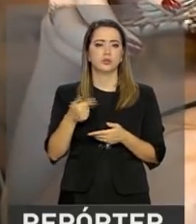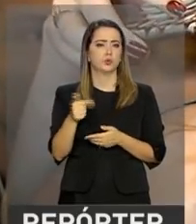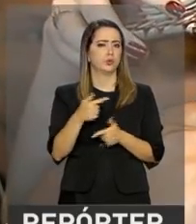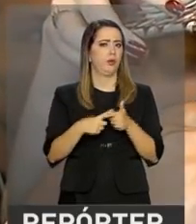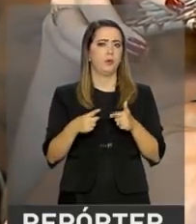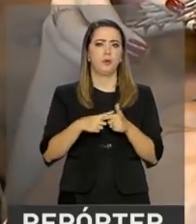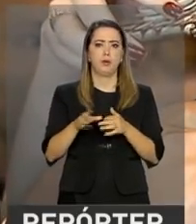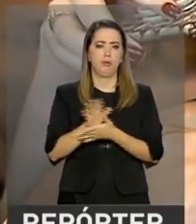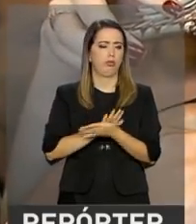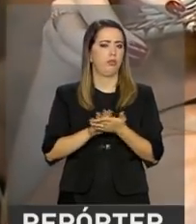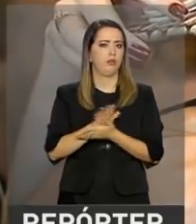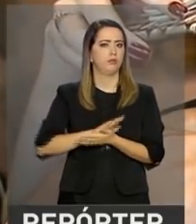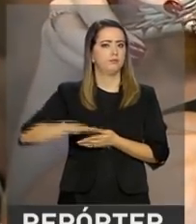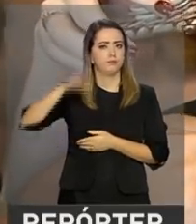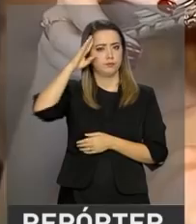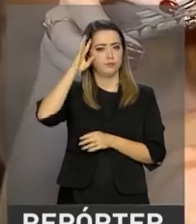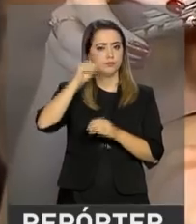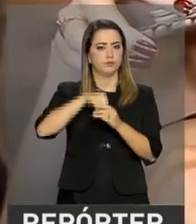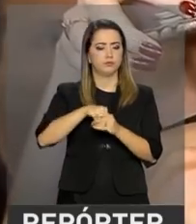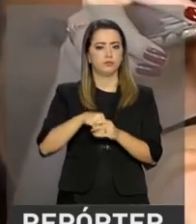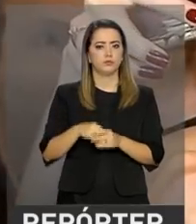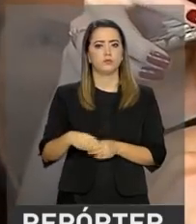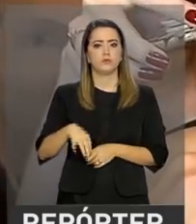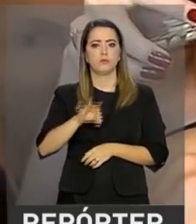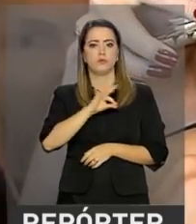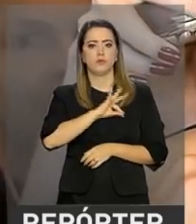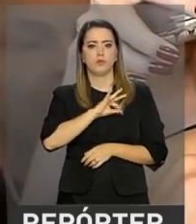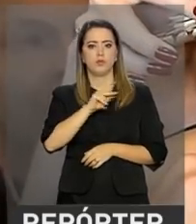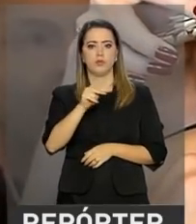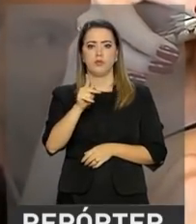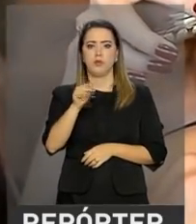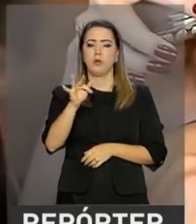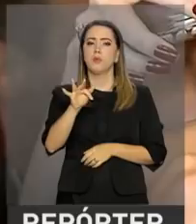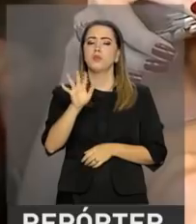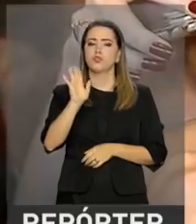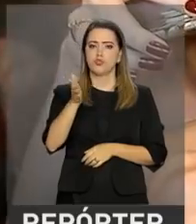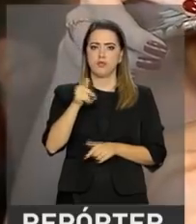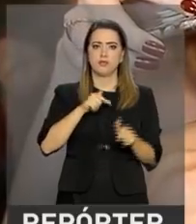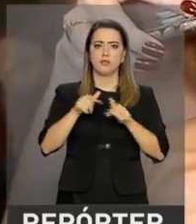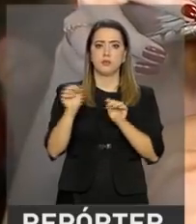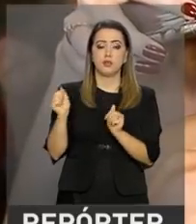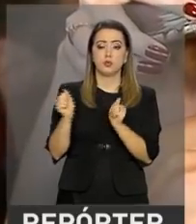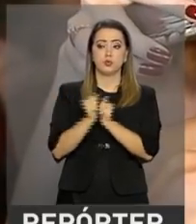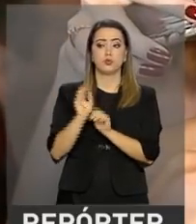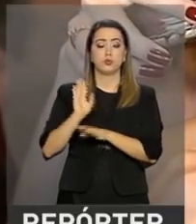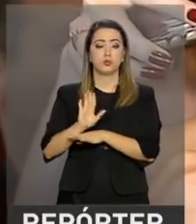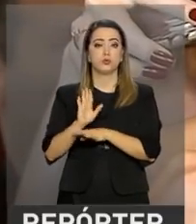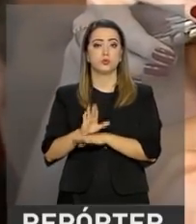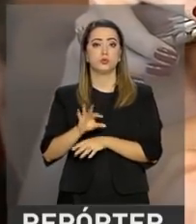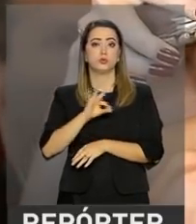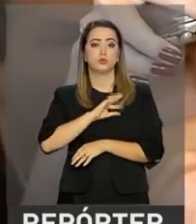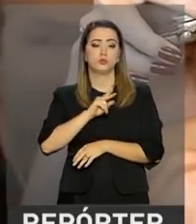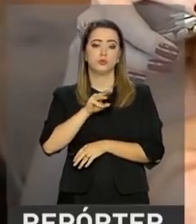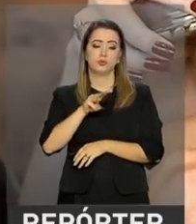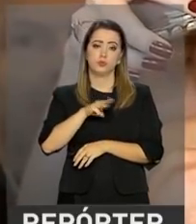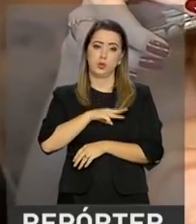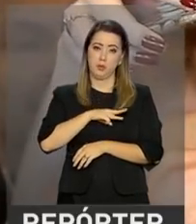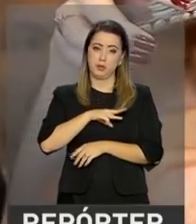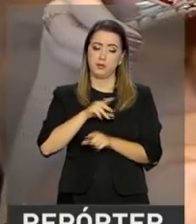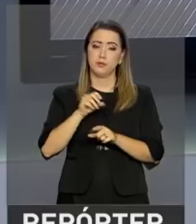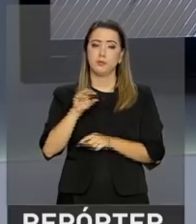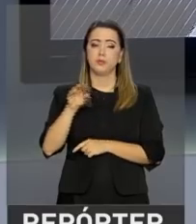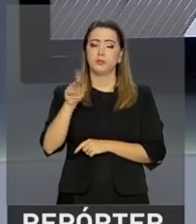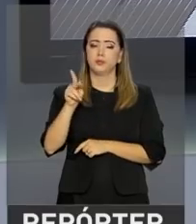da intervenção federal a polícia federal já está atuando no caso dando o apoio necessário a polícia militar ea polícia civil do rio de